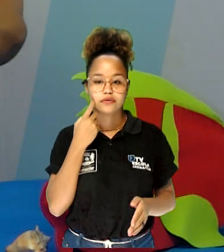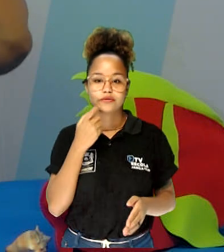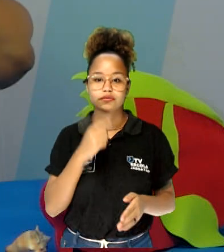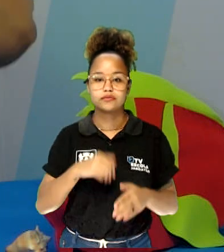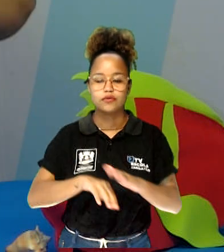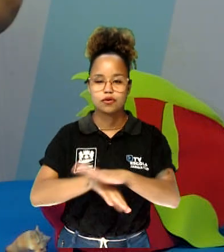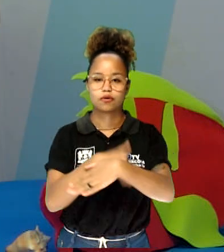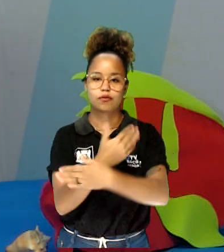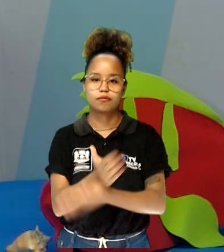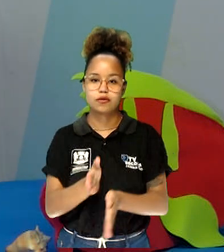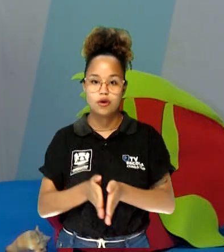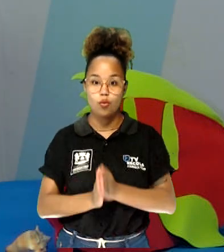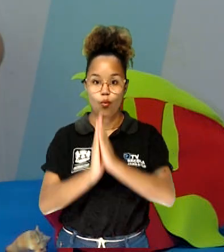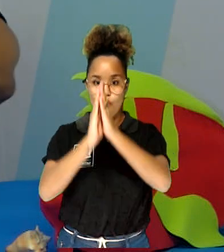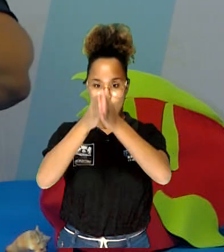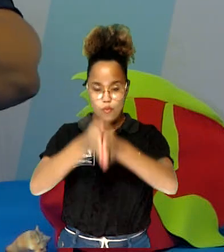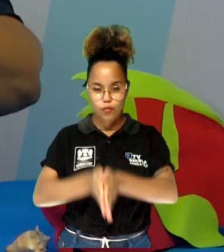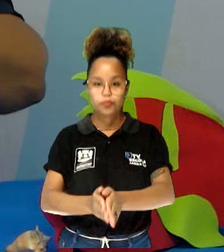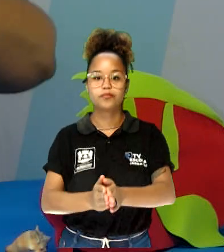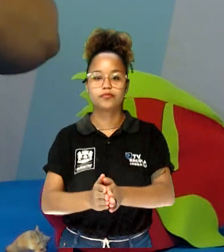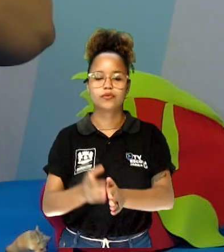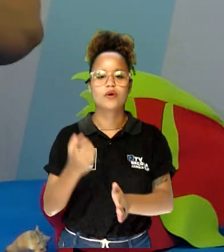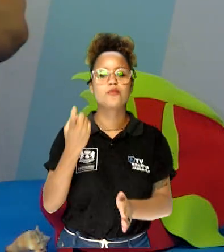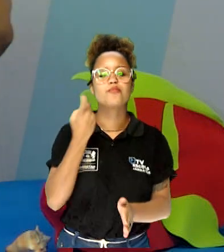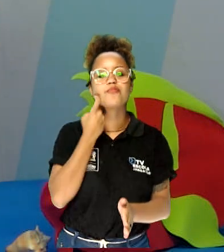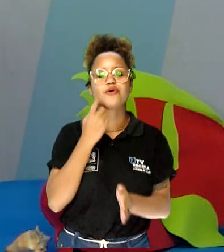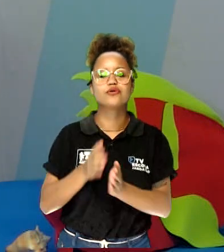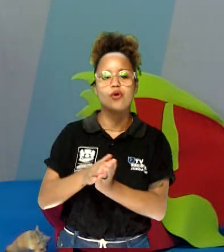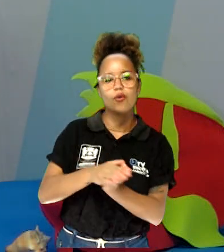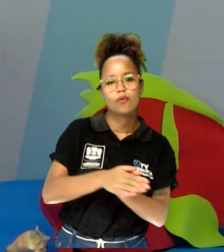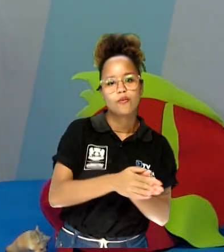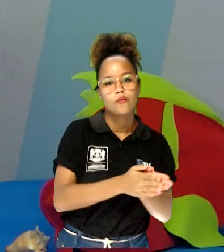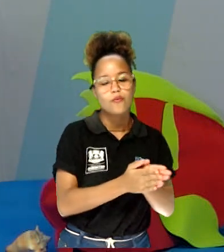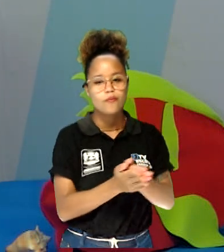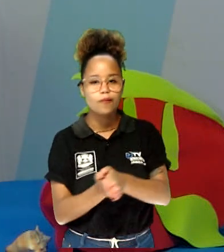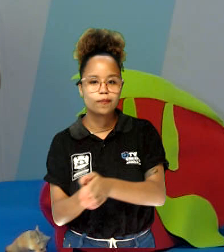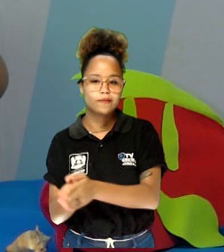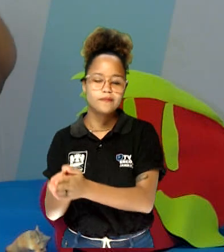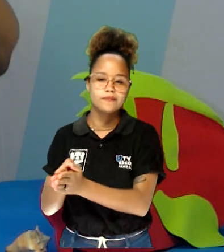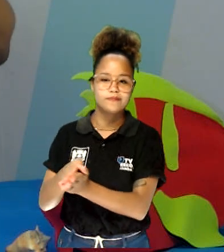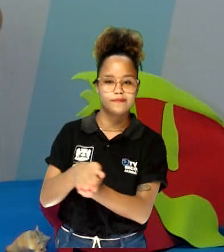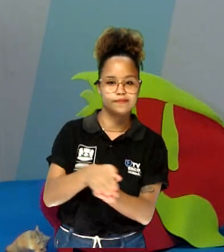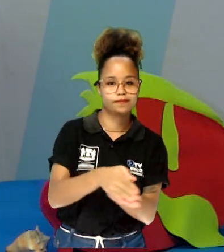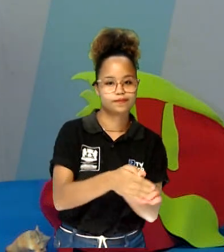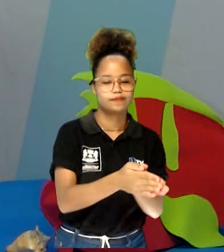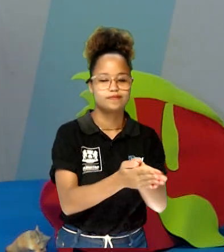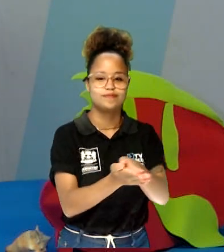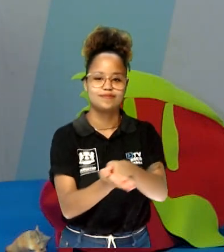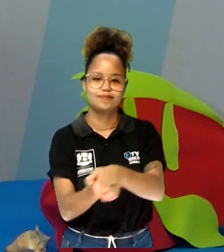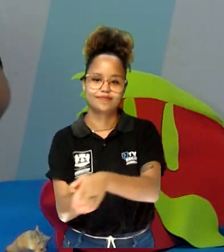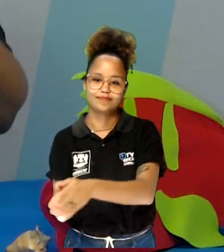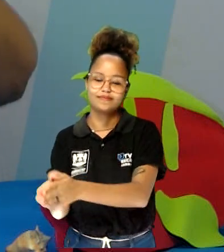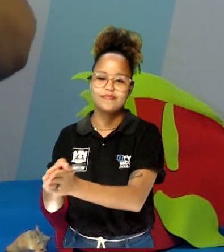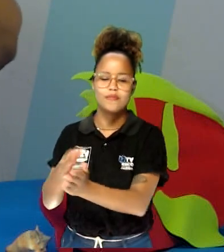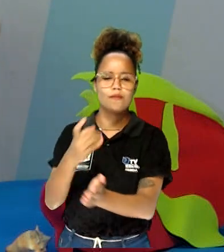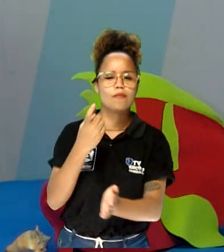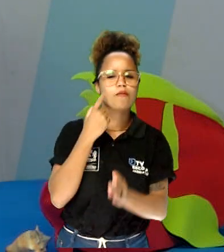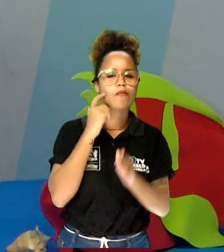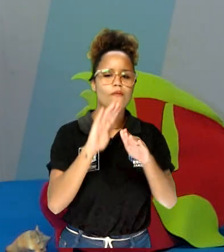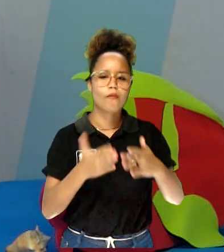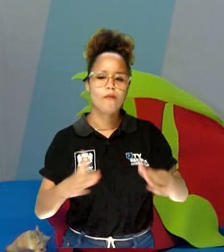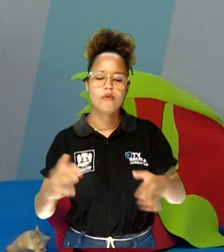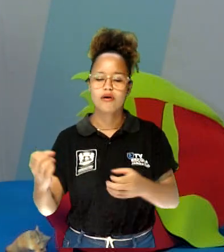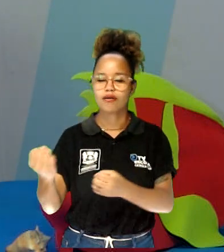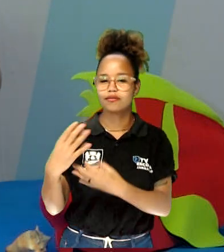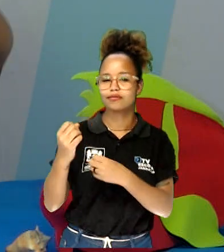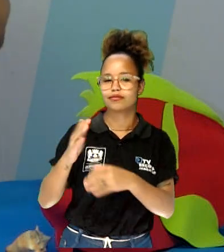baixo, o peixinho de um lado pro outro. Então vamos girar a mãozinha para um lado, para o outro. Peixinho do mar me